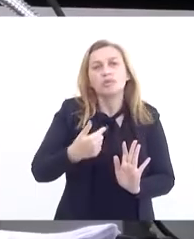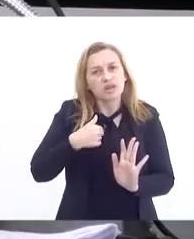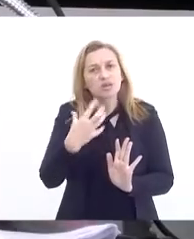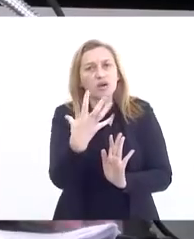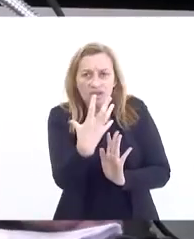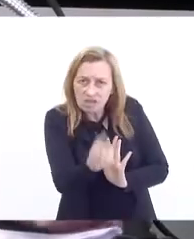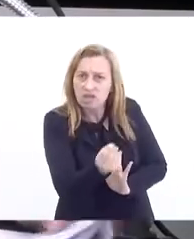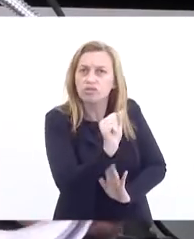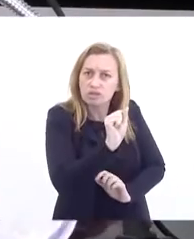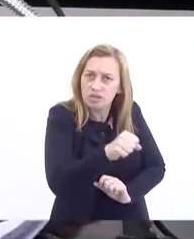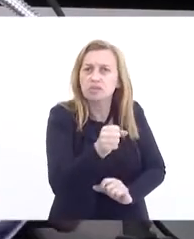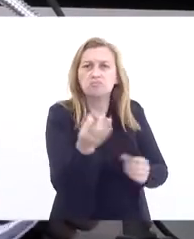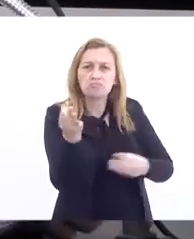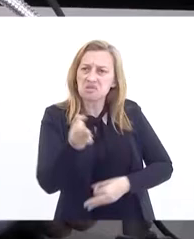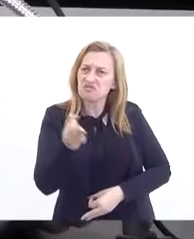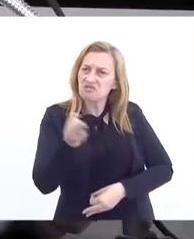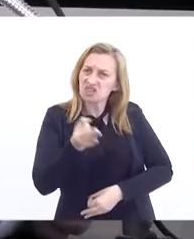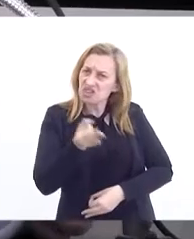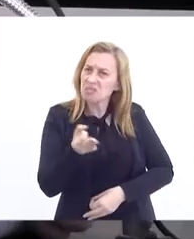acolho perfeitamente